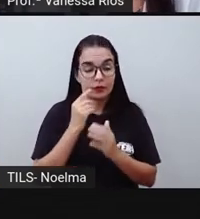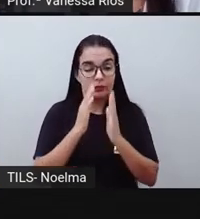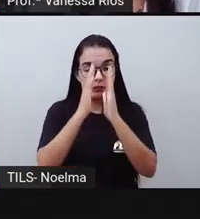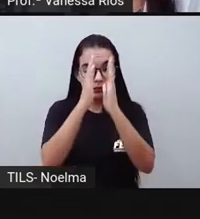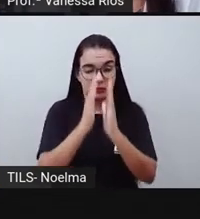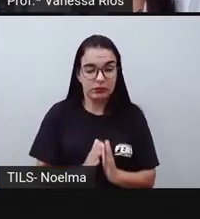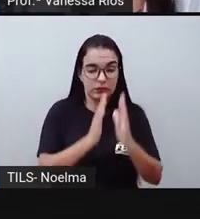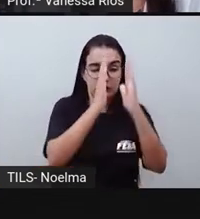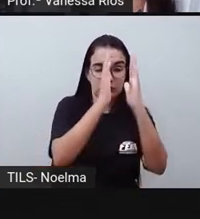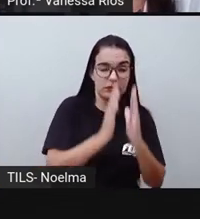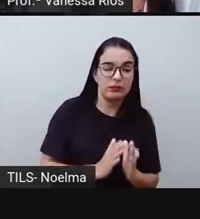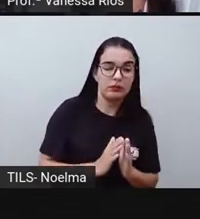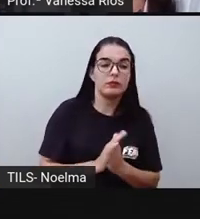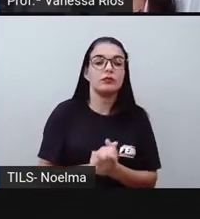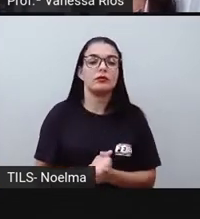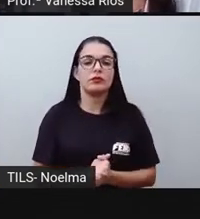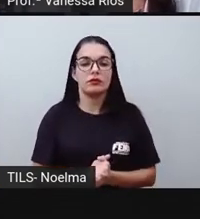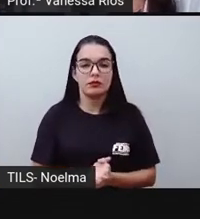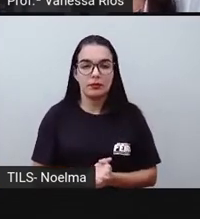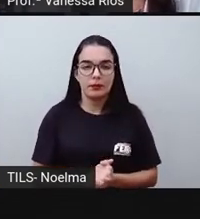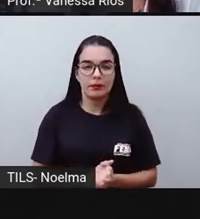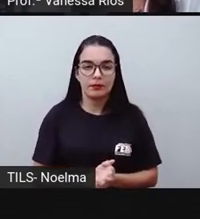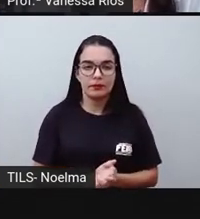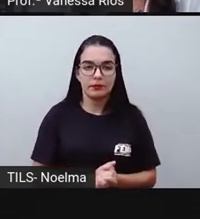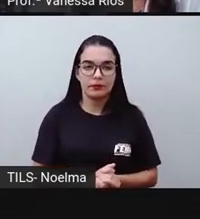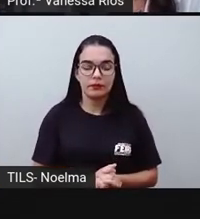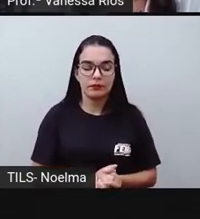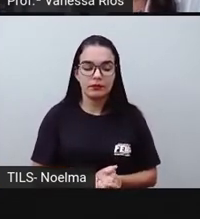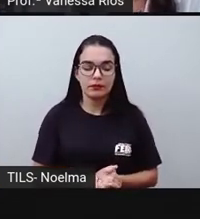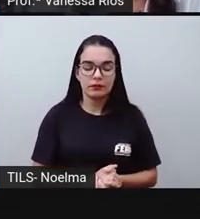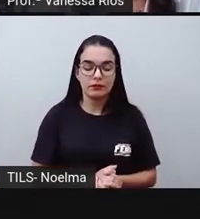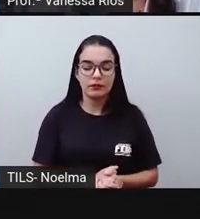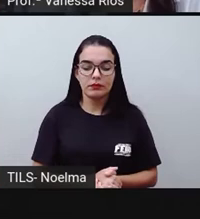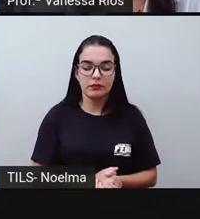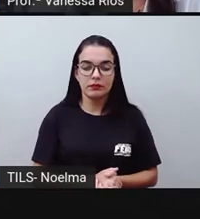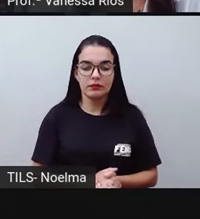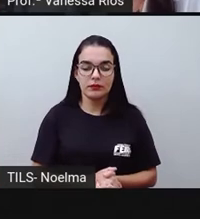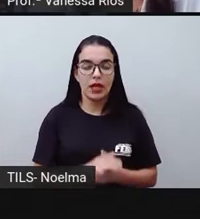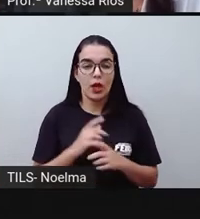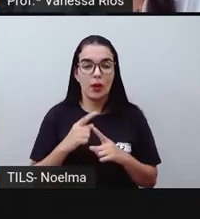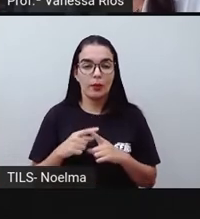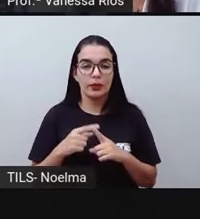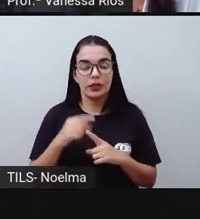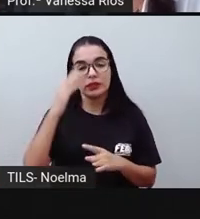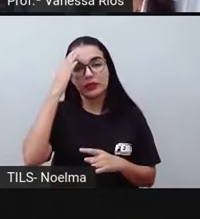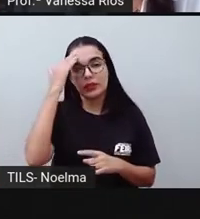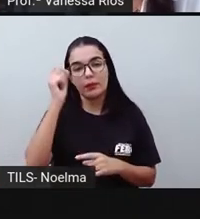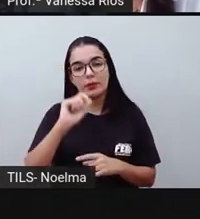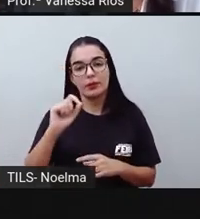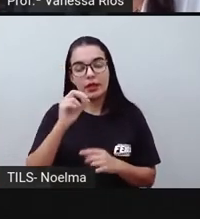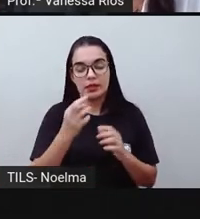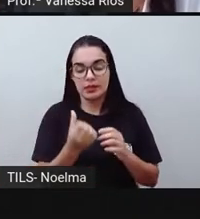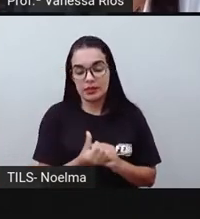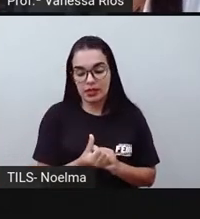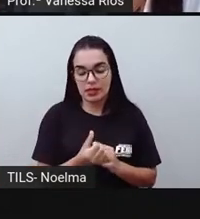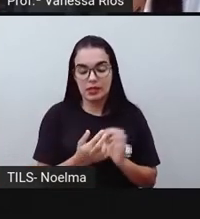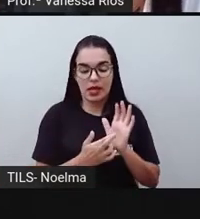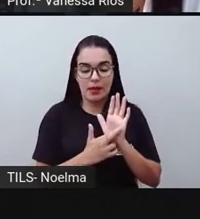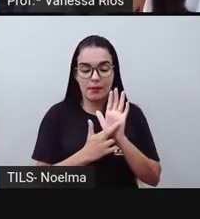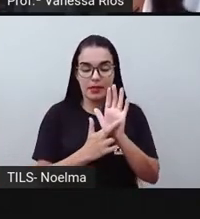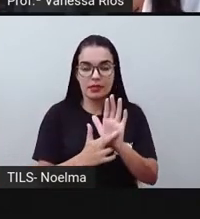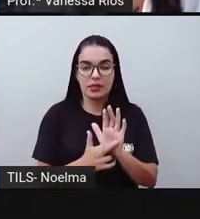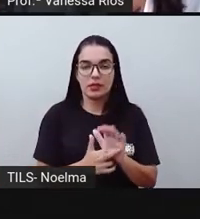também aqui, né? Unidade embaixo de unidade, porque a gente sabe que 6 representa unidade 3